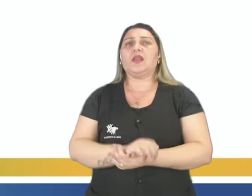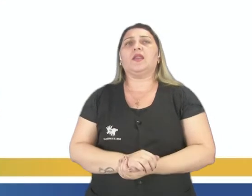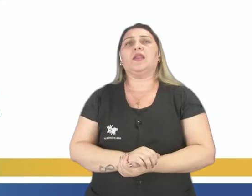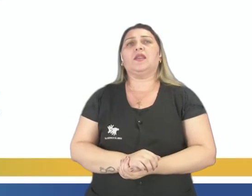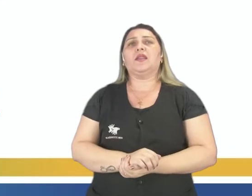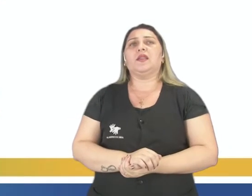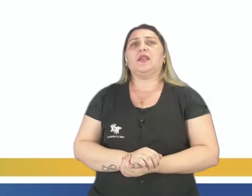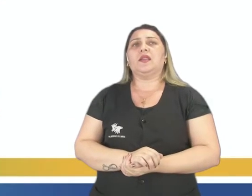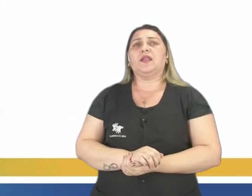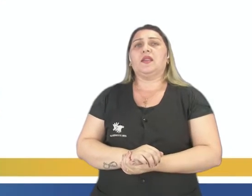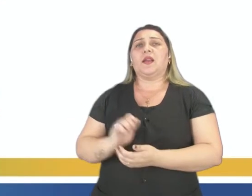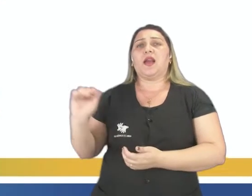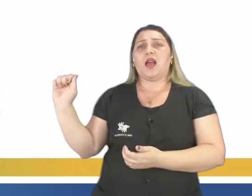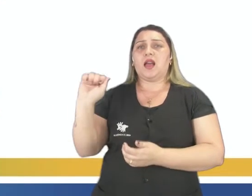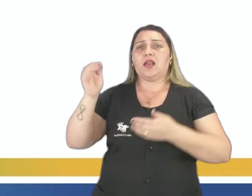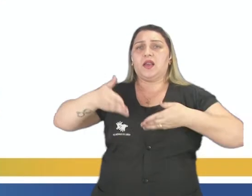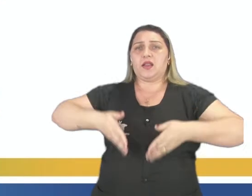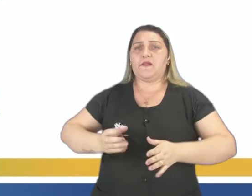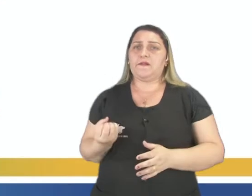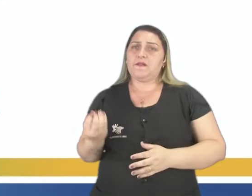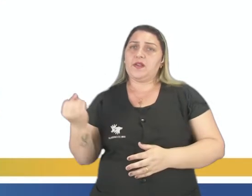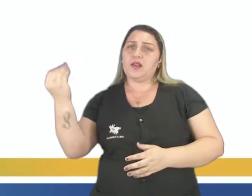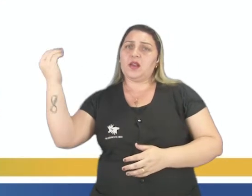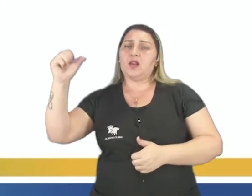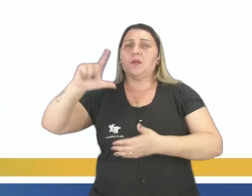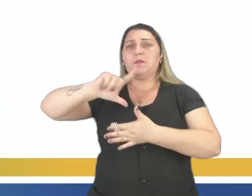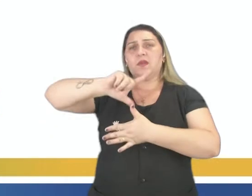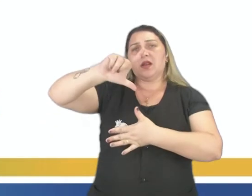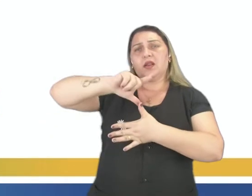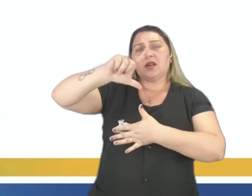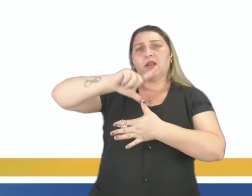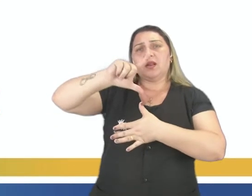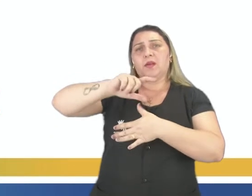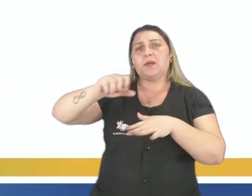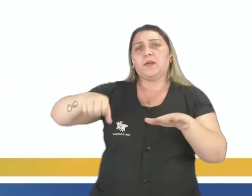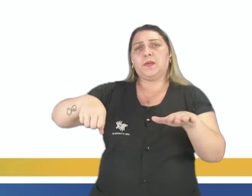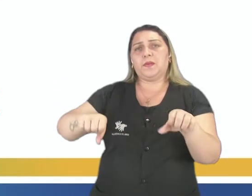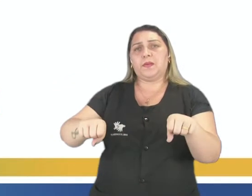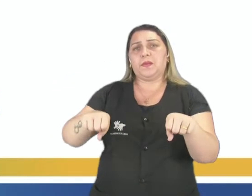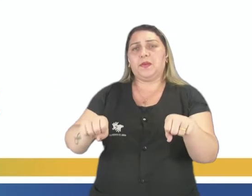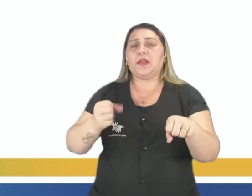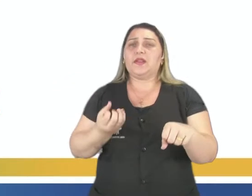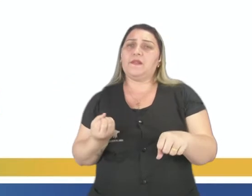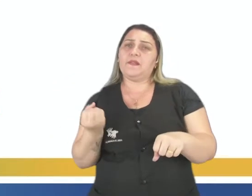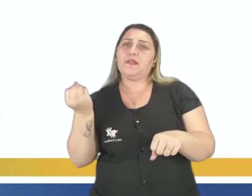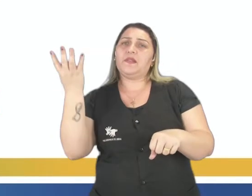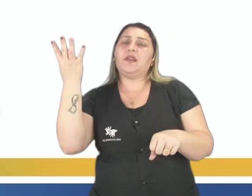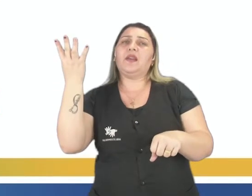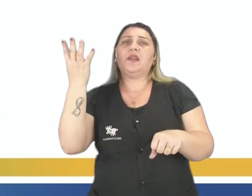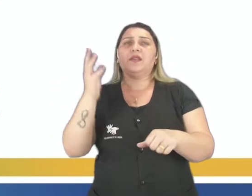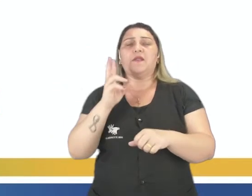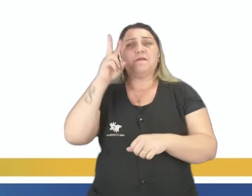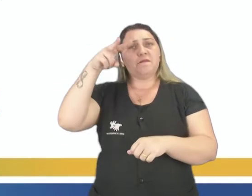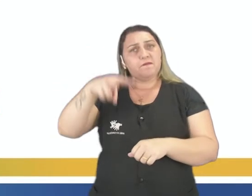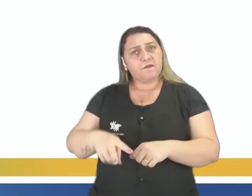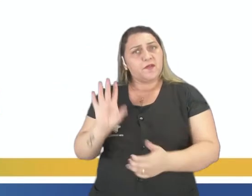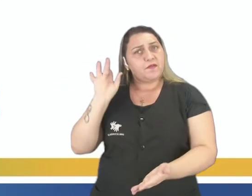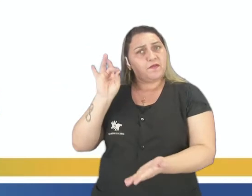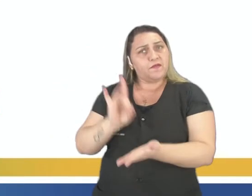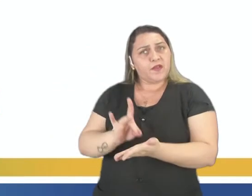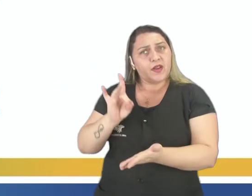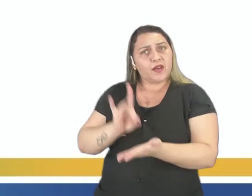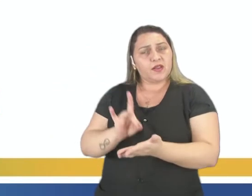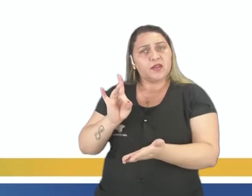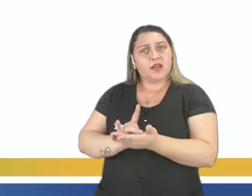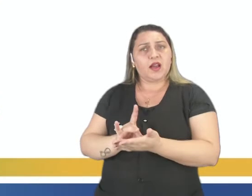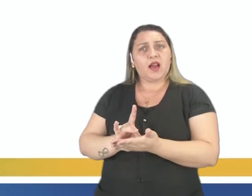era argentino, ele viajou aí pela América Latina na motocicleta, e a partir dessa viagem, né, ele viu a real